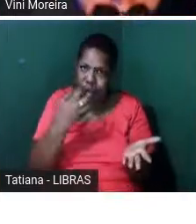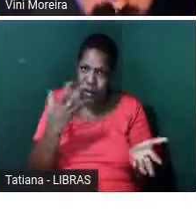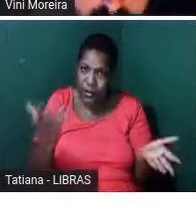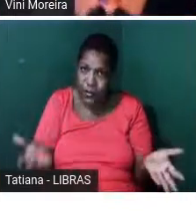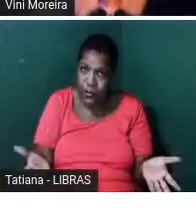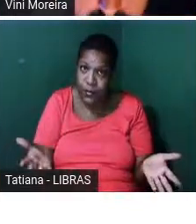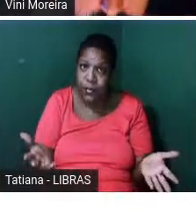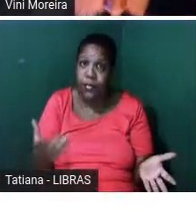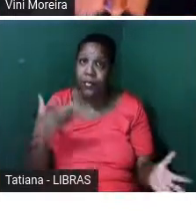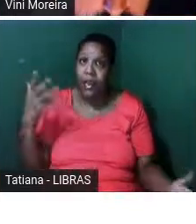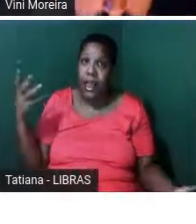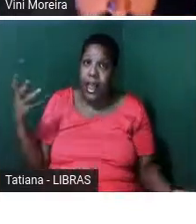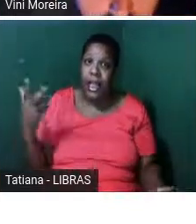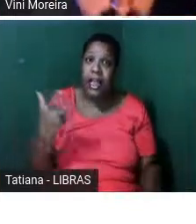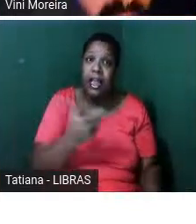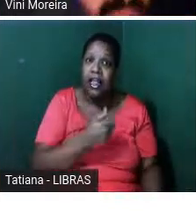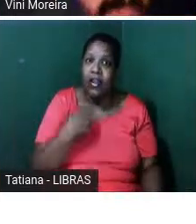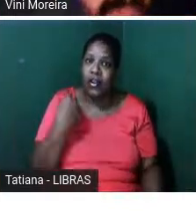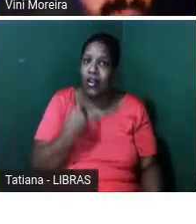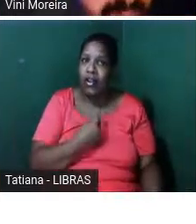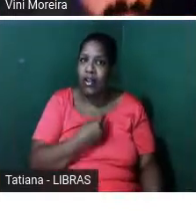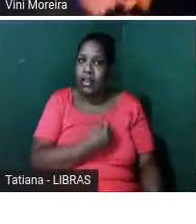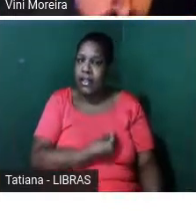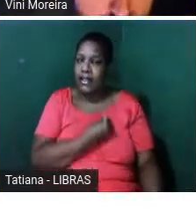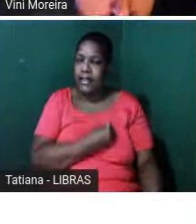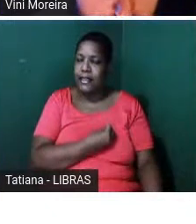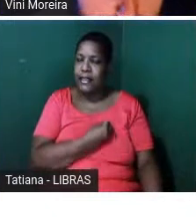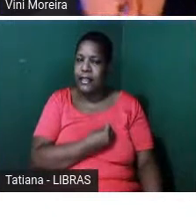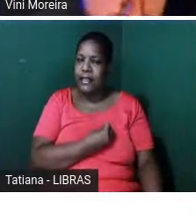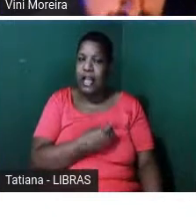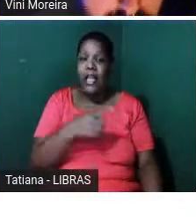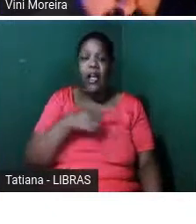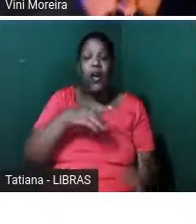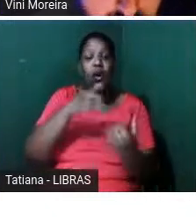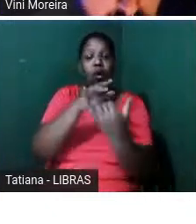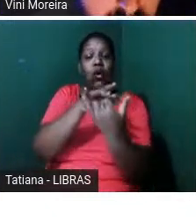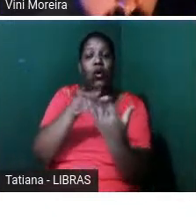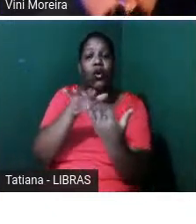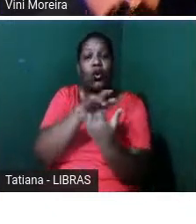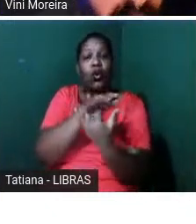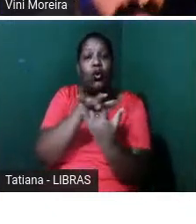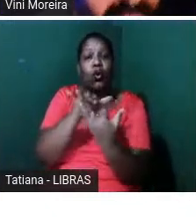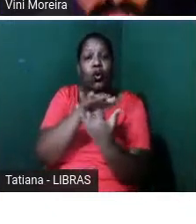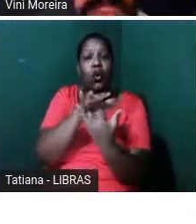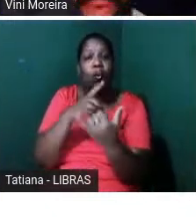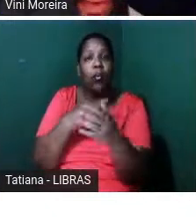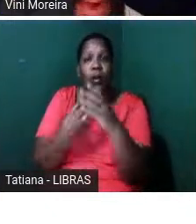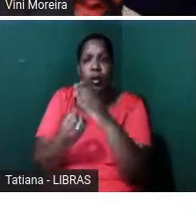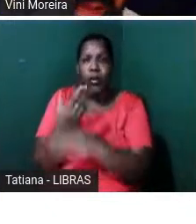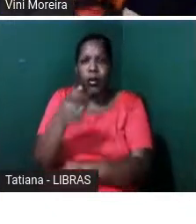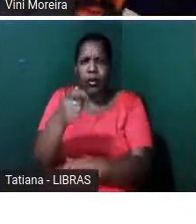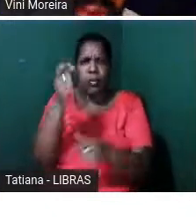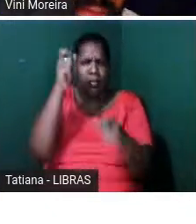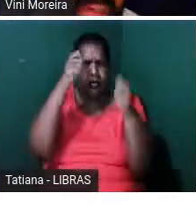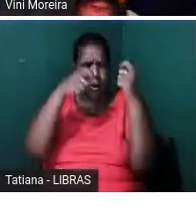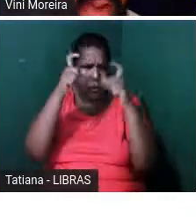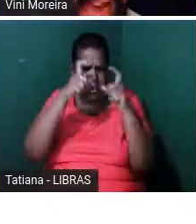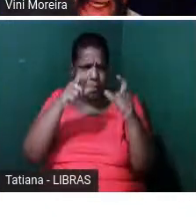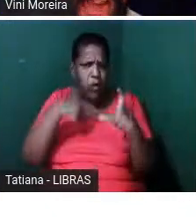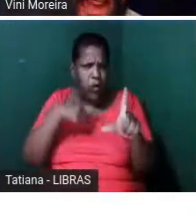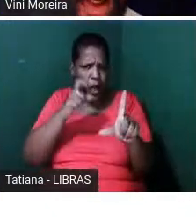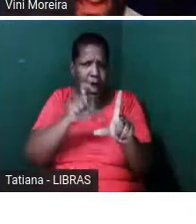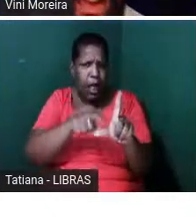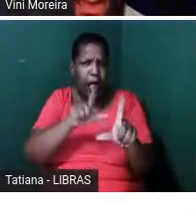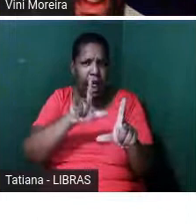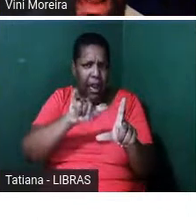aí para salvar nossa vida de gestor YouTube criou Não se preocupem com link se eu vou mandar